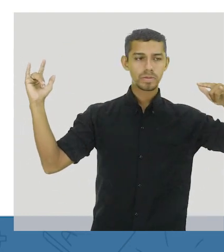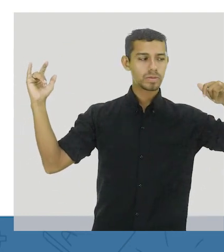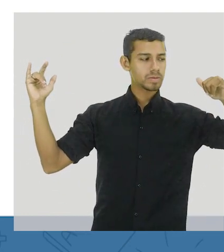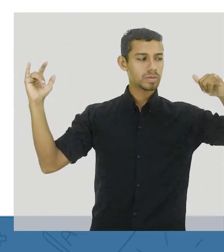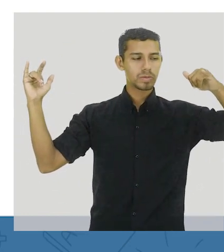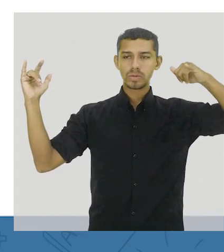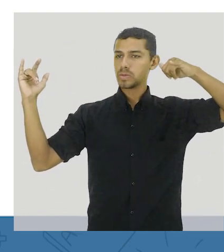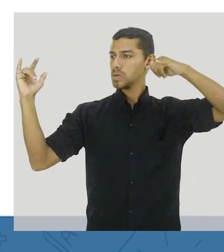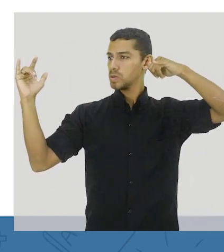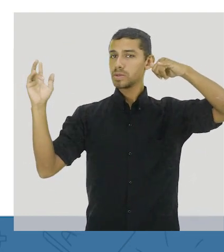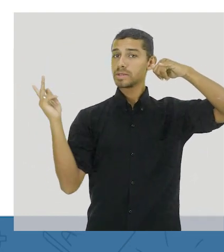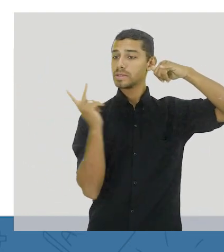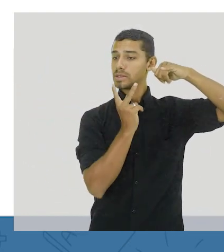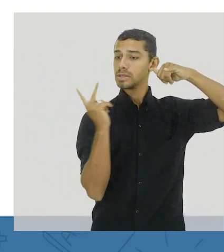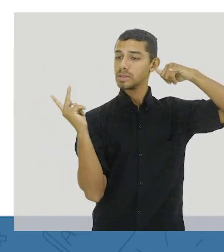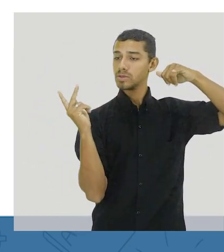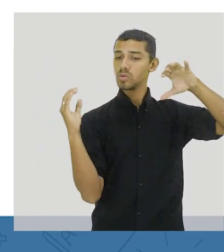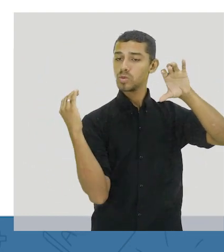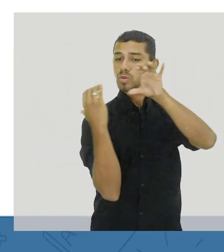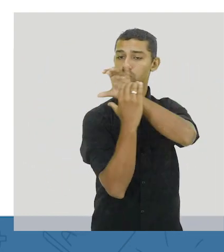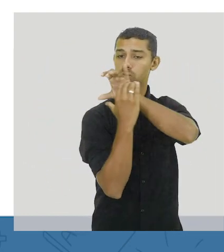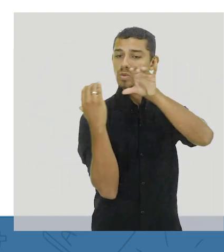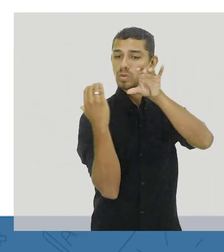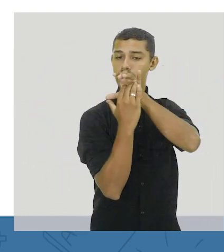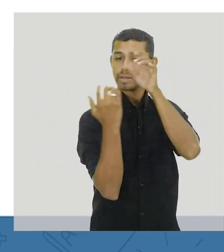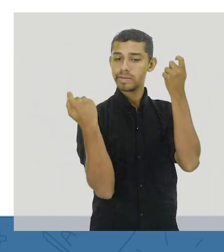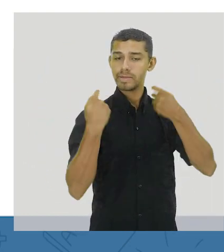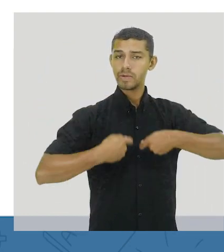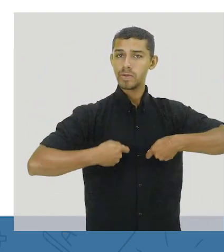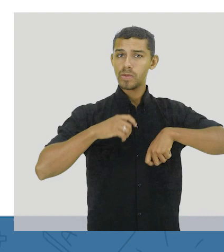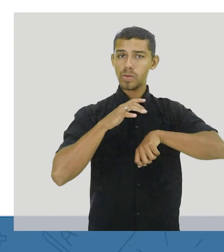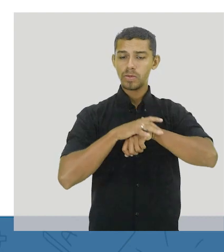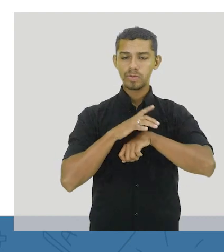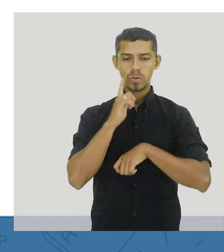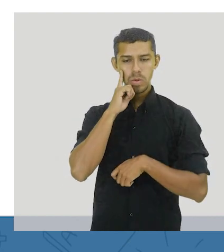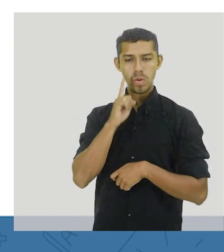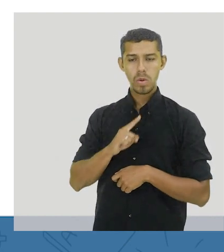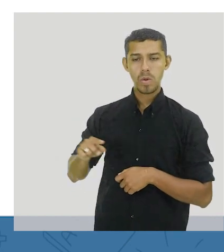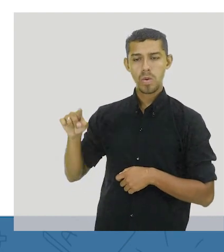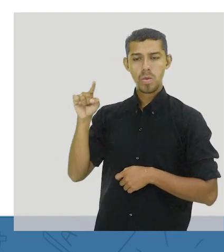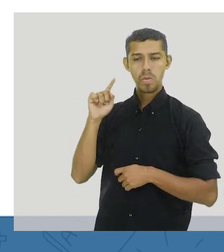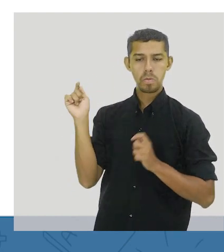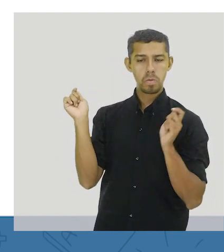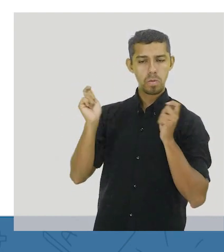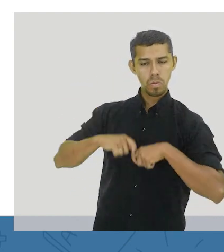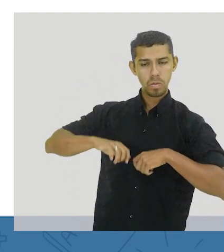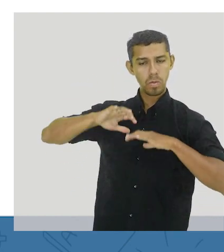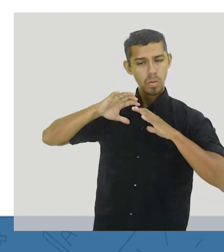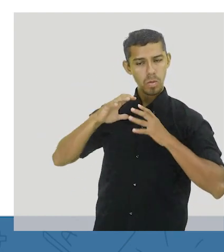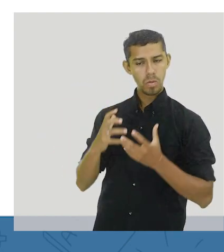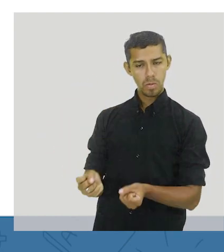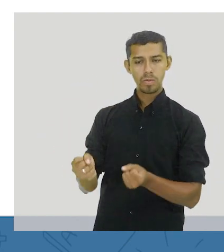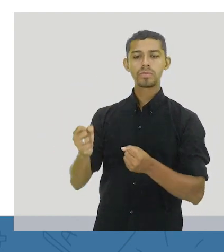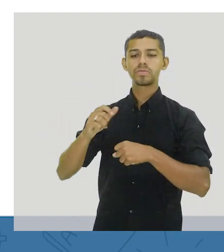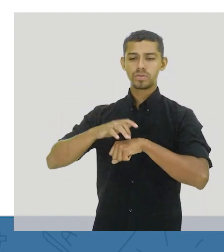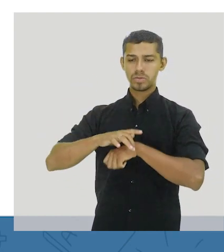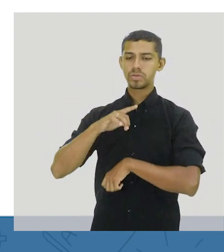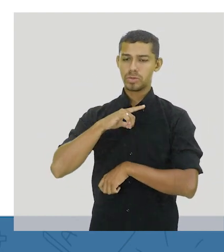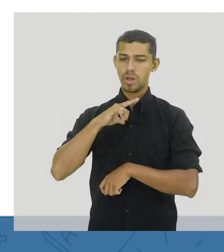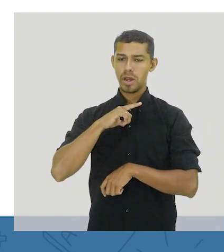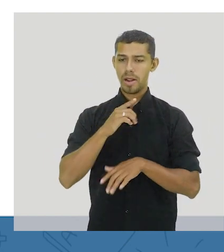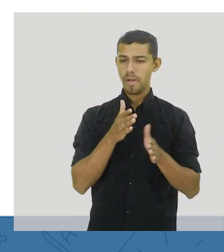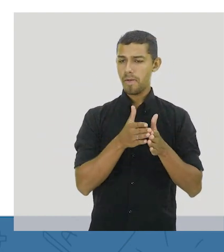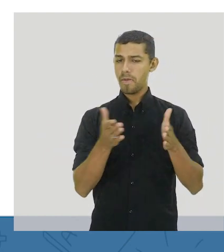né, das ondas emitidas que justifica o procedimento adotado é o fato de, letra A, terem fases